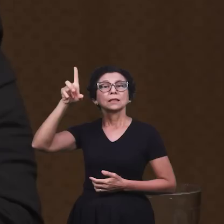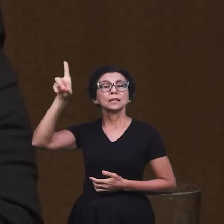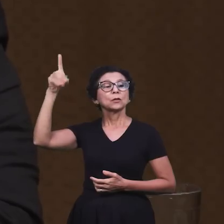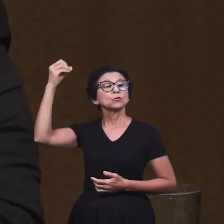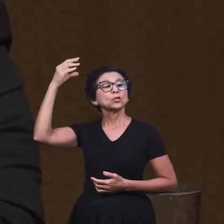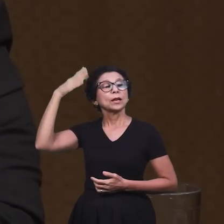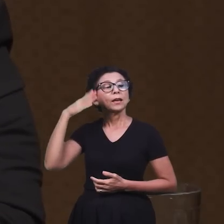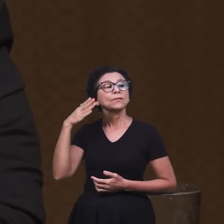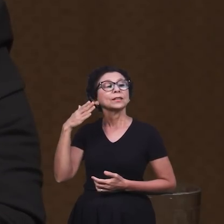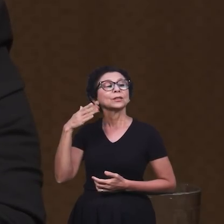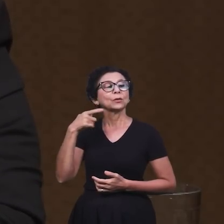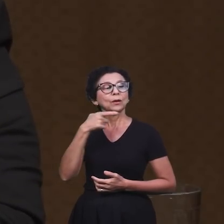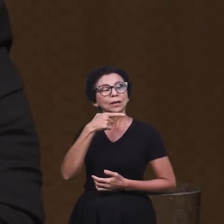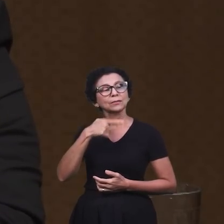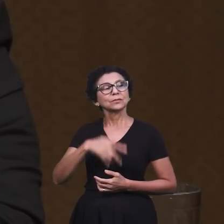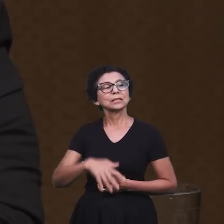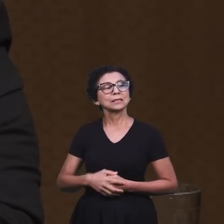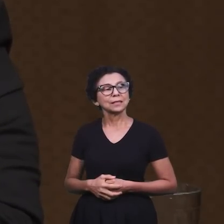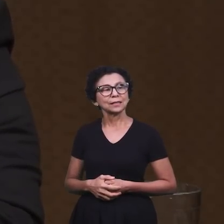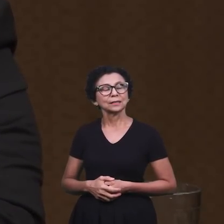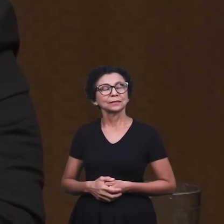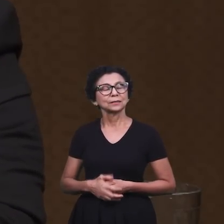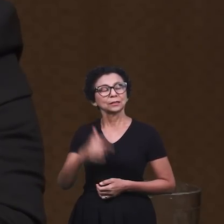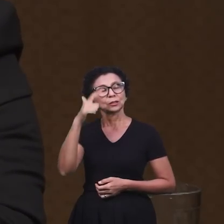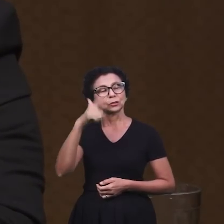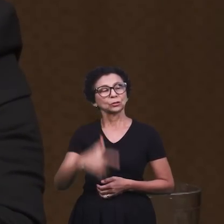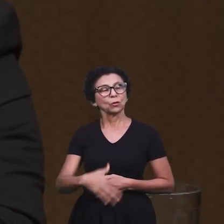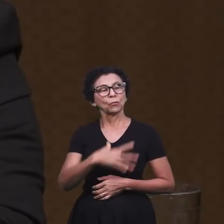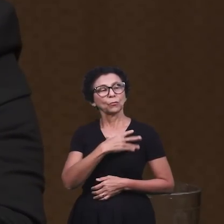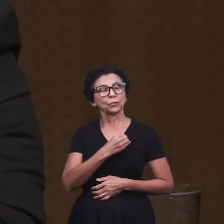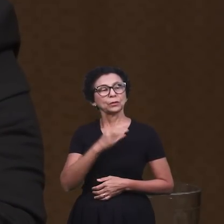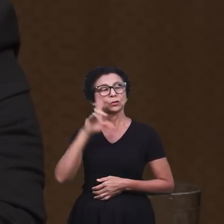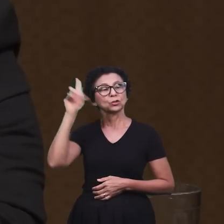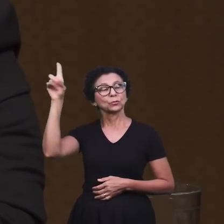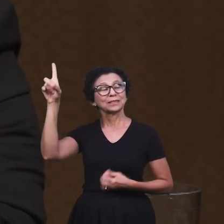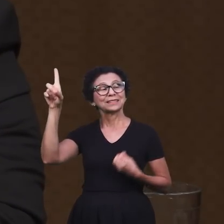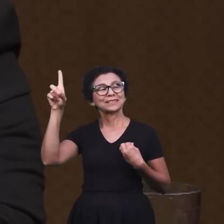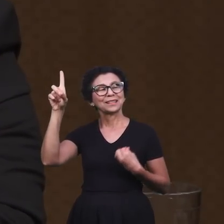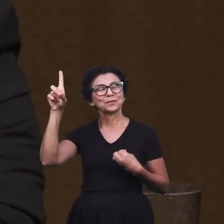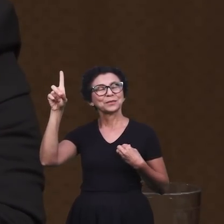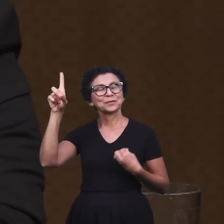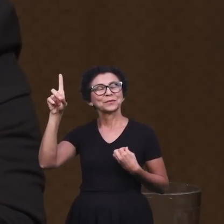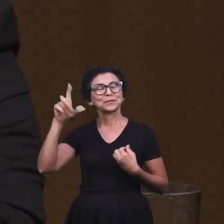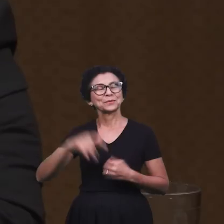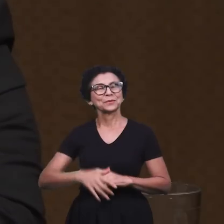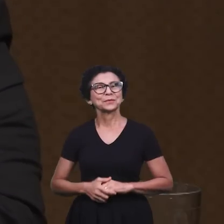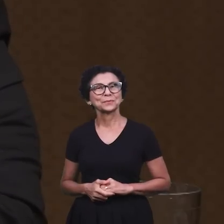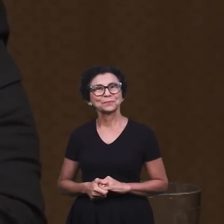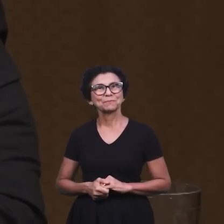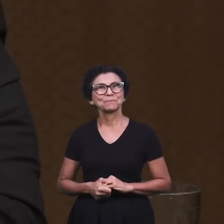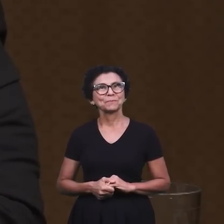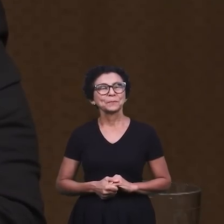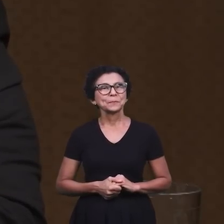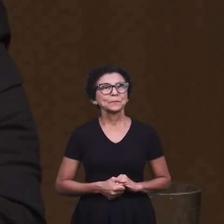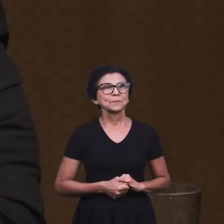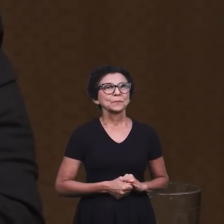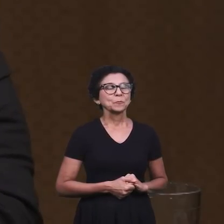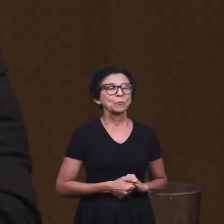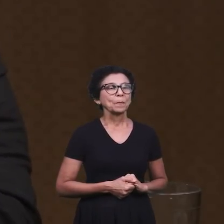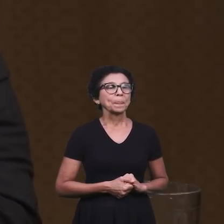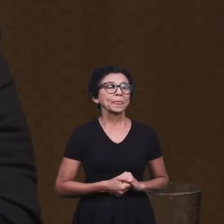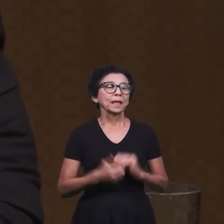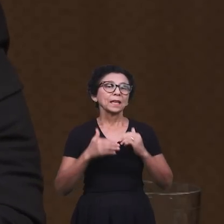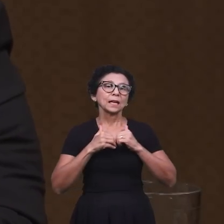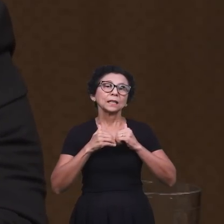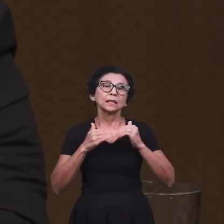Deus vivo, como o único e suficiente Salvador, sobre essa revelação seria edificada a sua igreja. Aqui é conveniente